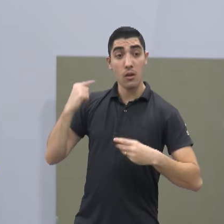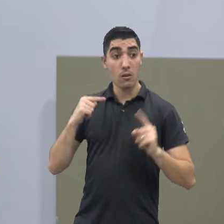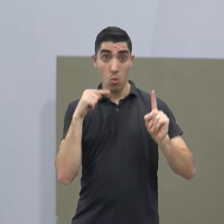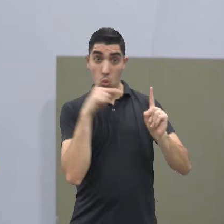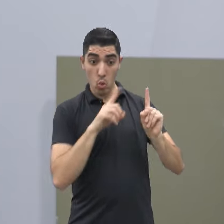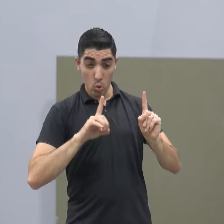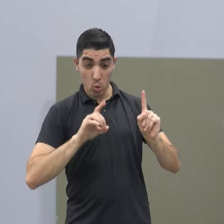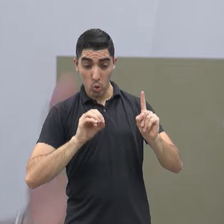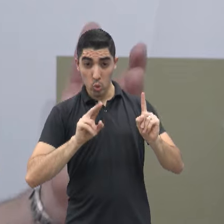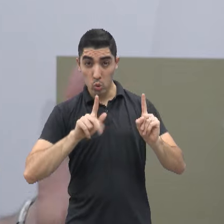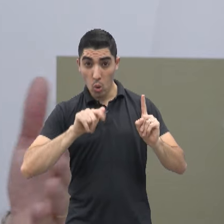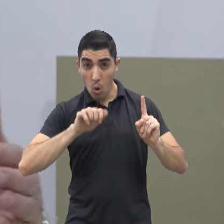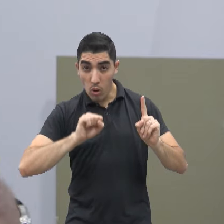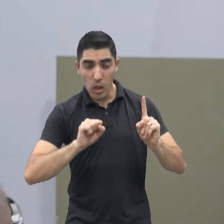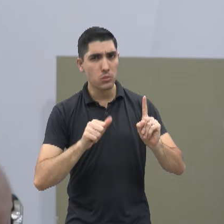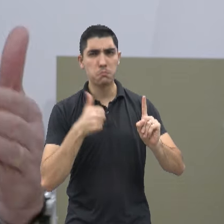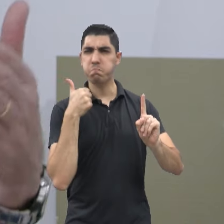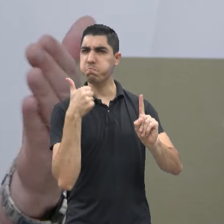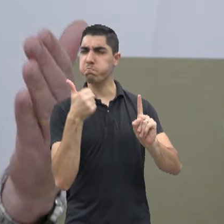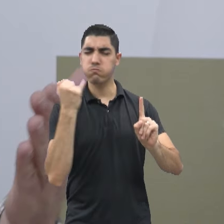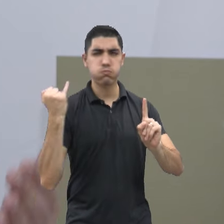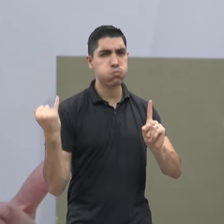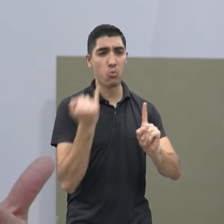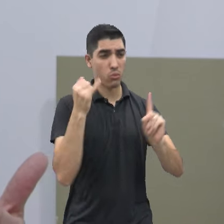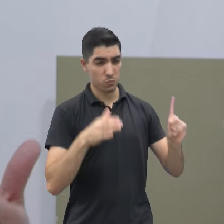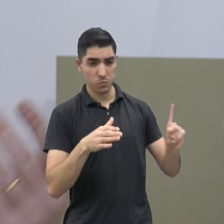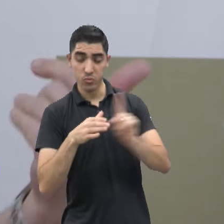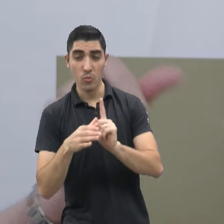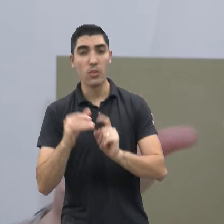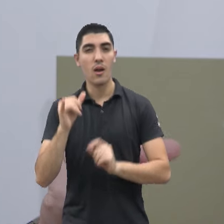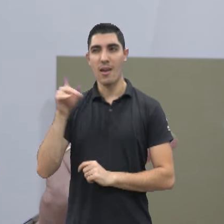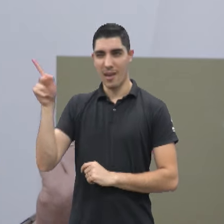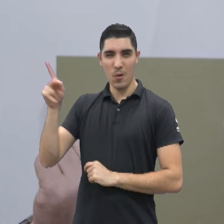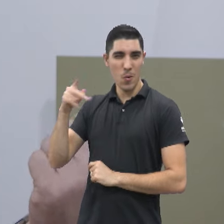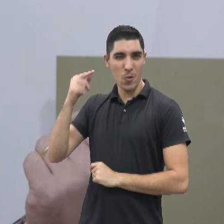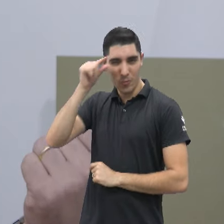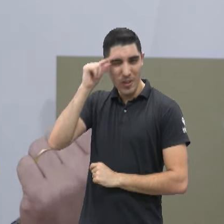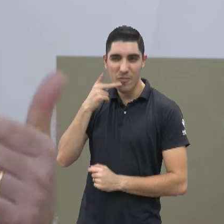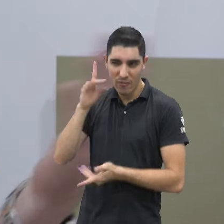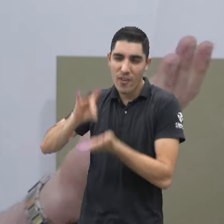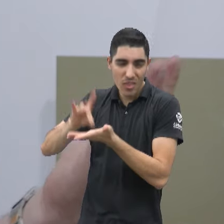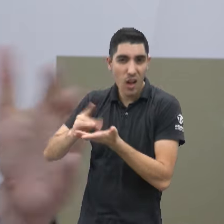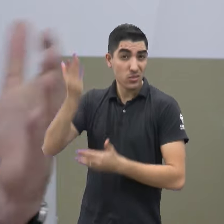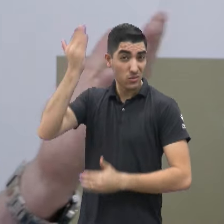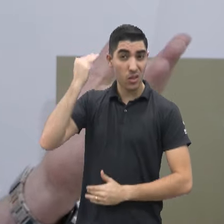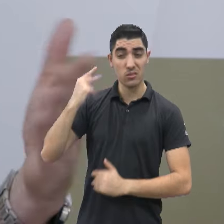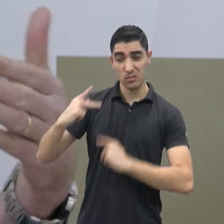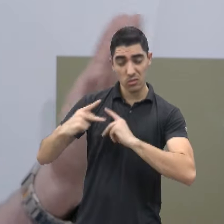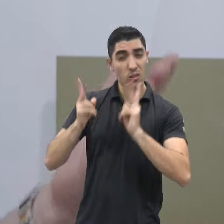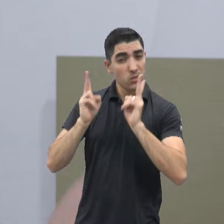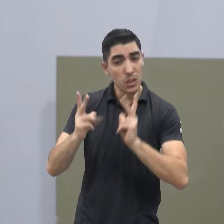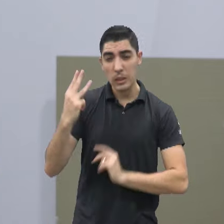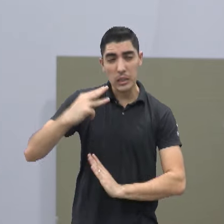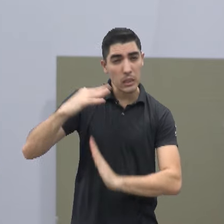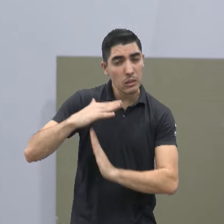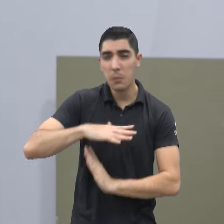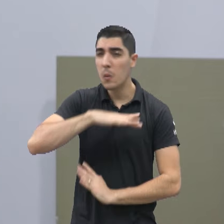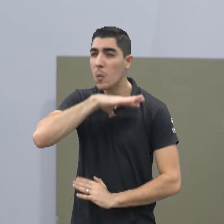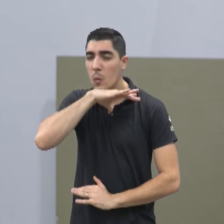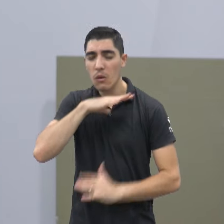muito mal, né? Até o Vieira falou que ele estava sempre com o terceiro quarto ruim. Enquanto o São Paulo, primeiro jogo, o primeiro quarto foi horroroso, nossa. Foi muito ruim.